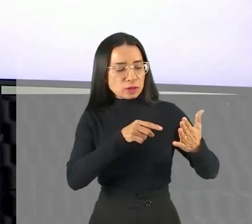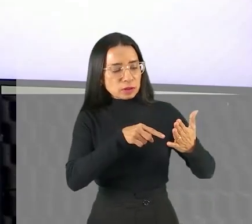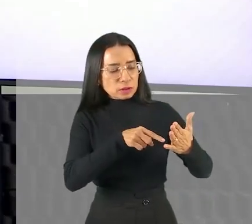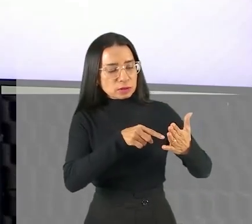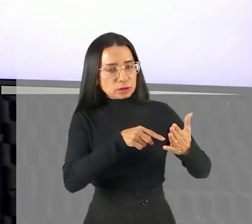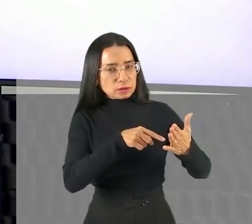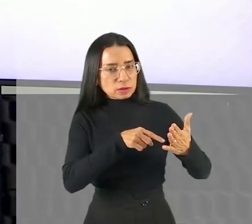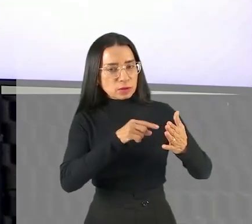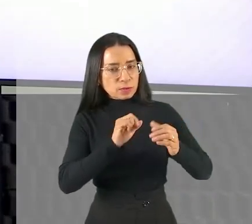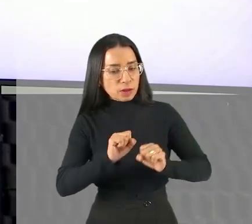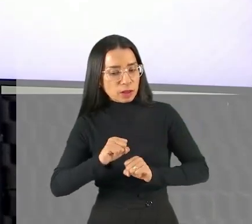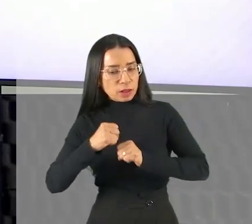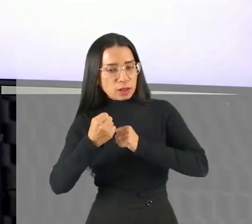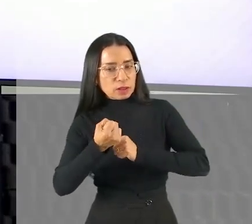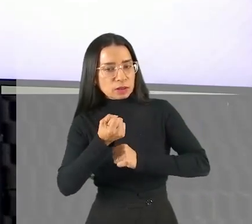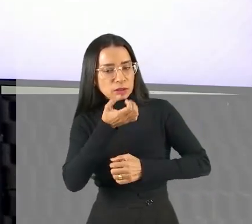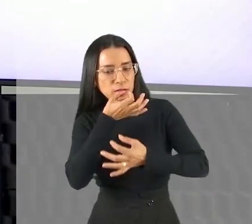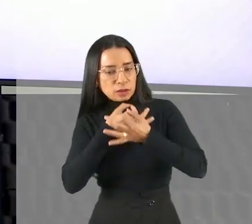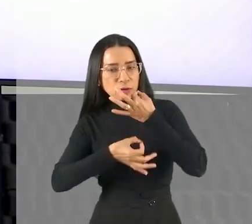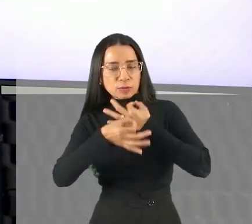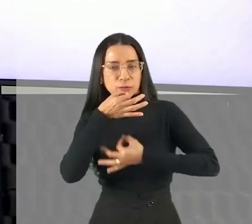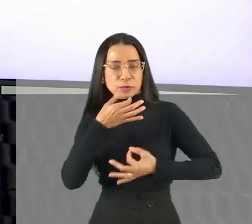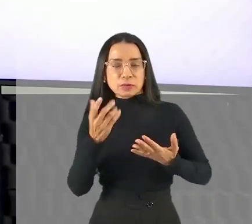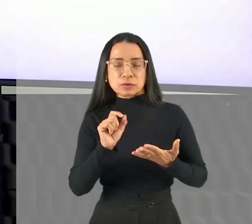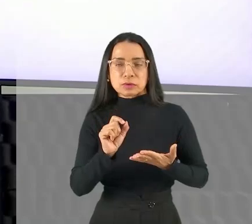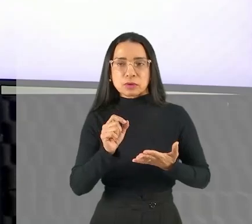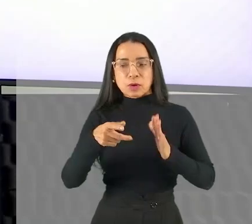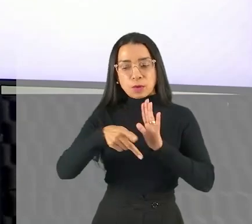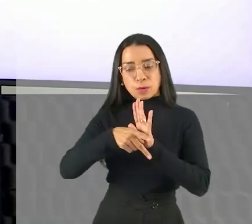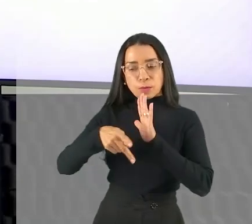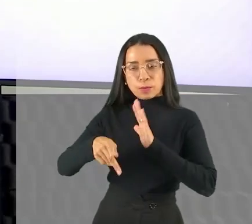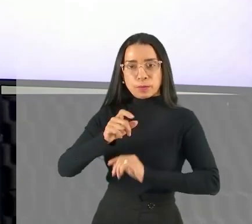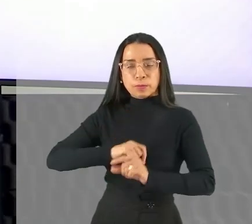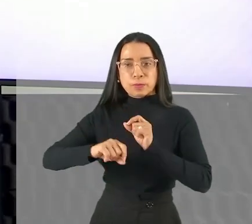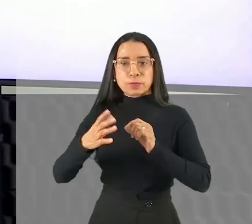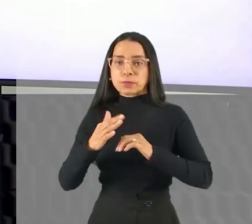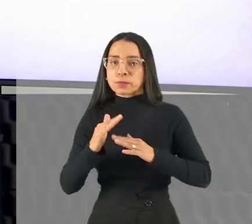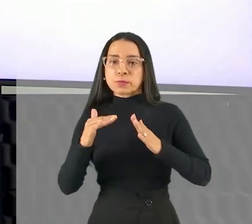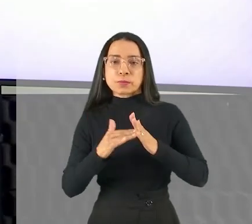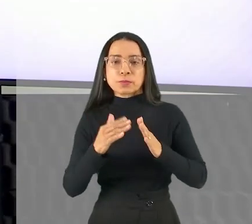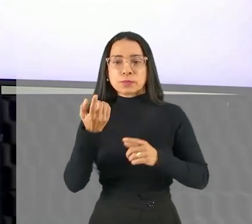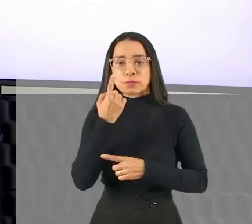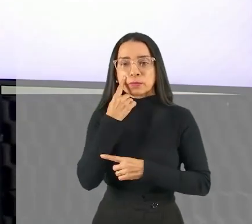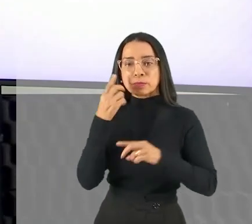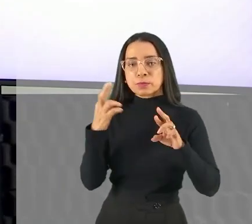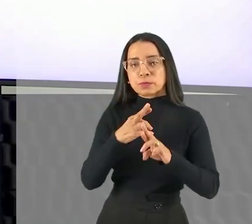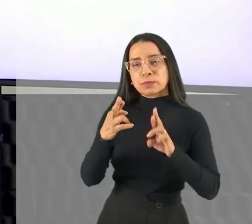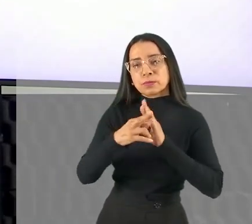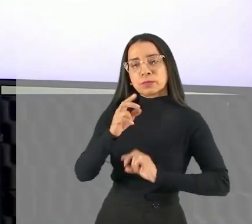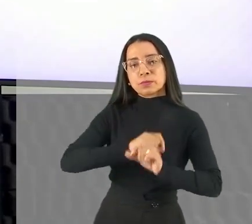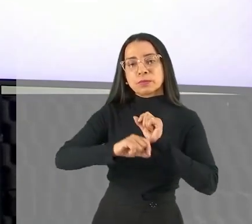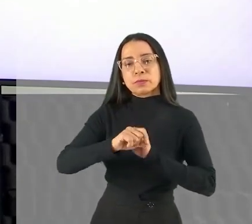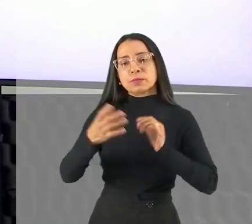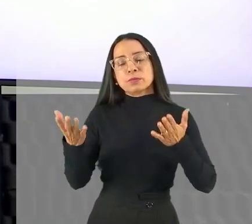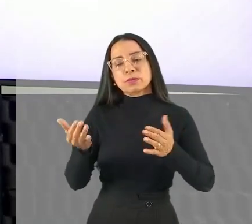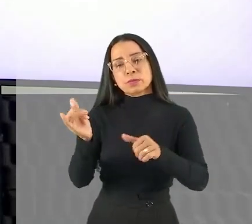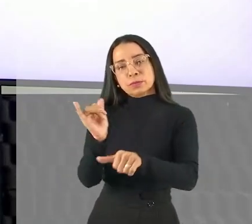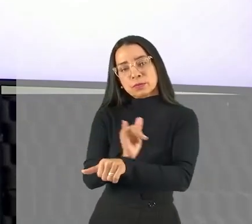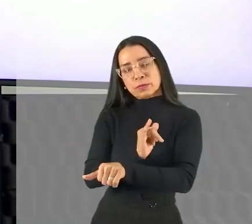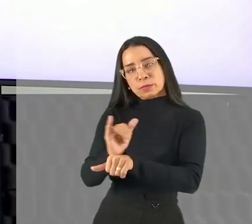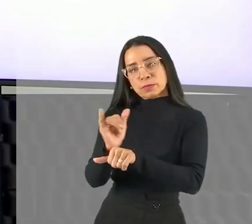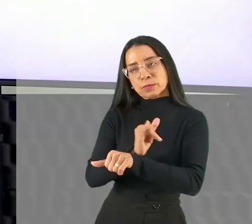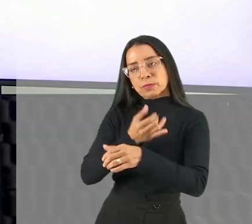para poder defender um posicionamento, um ponto de vista dele. Então, tudo isso a gente vê relacionado ao que a gente chama de